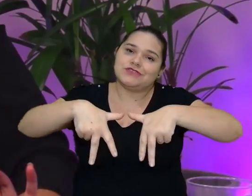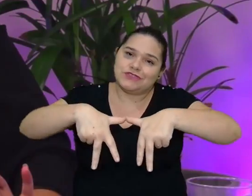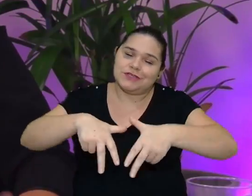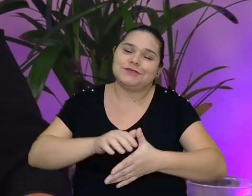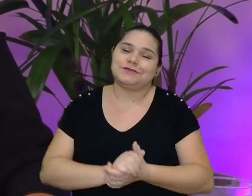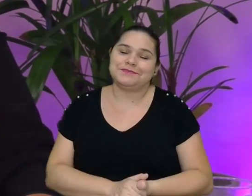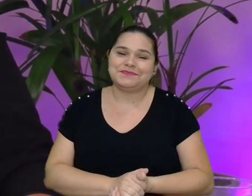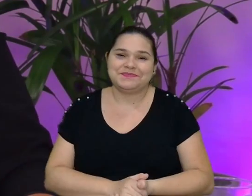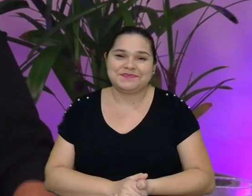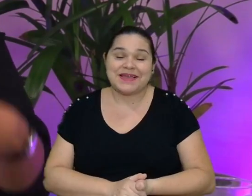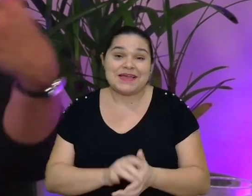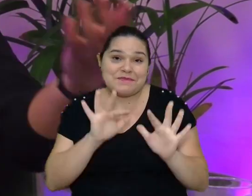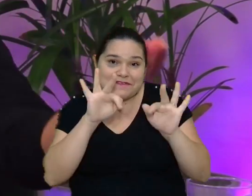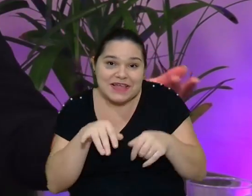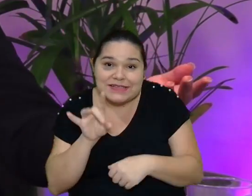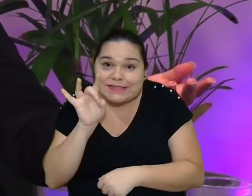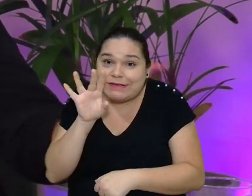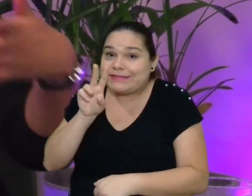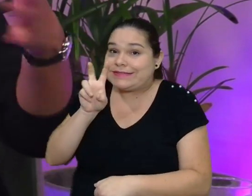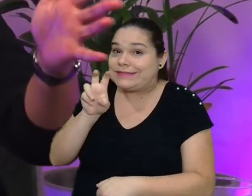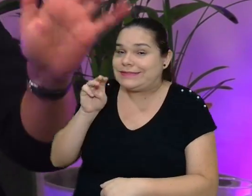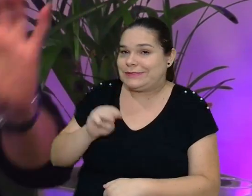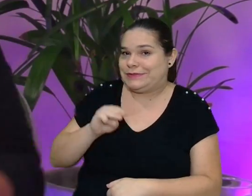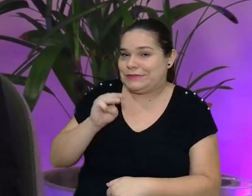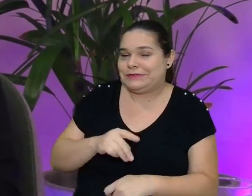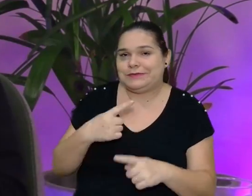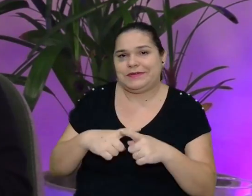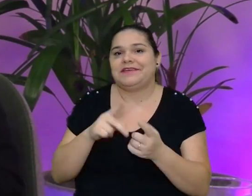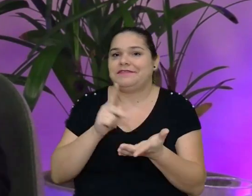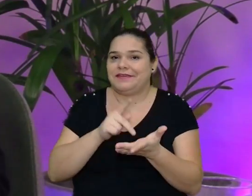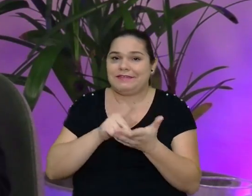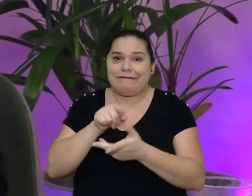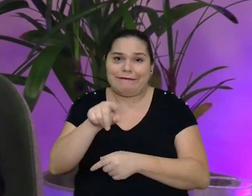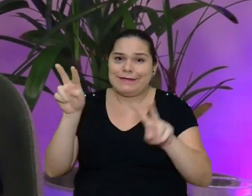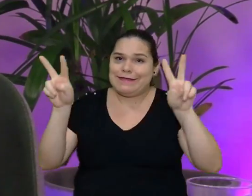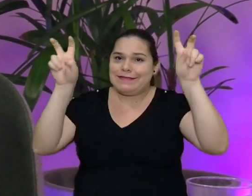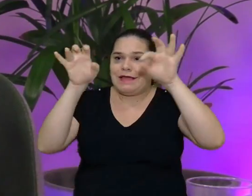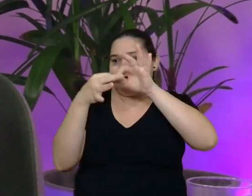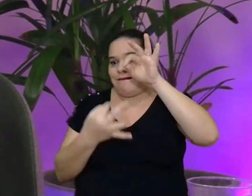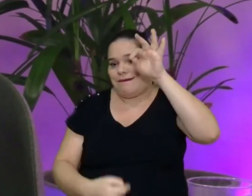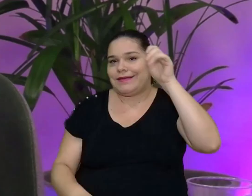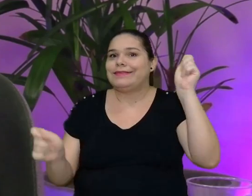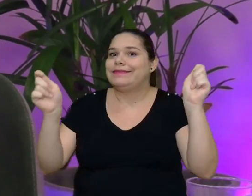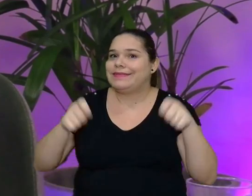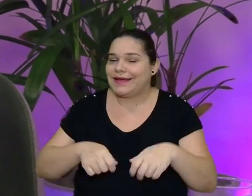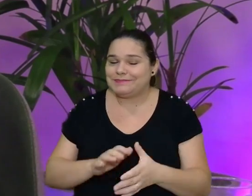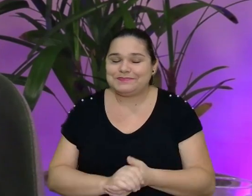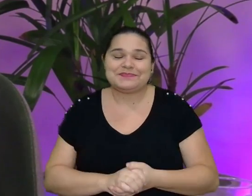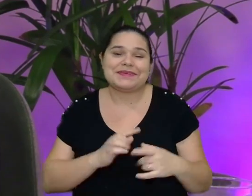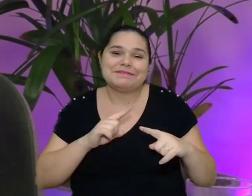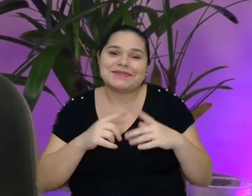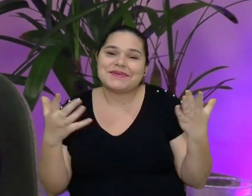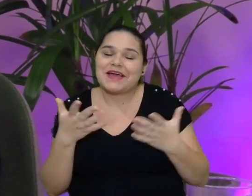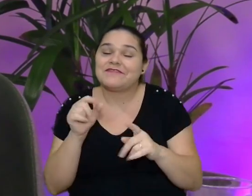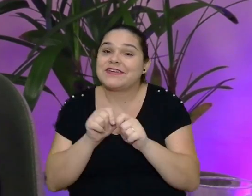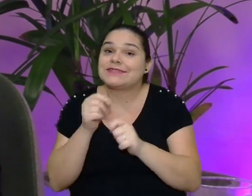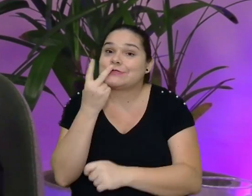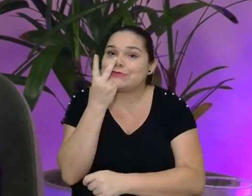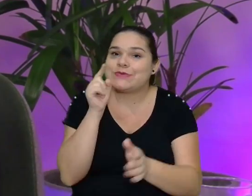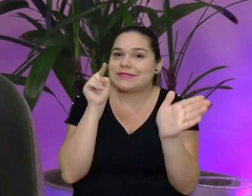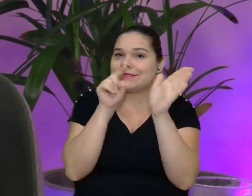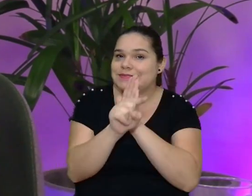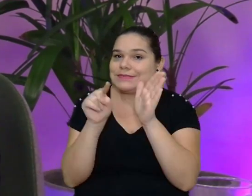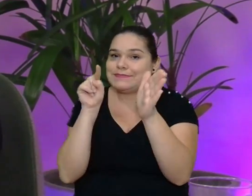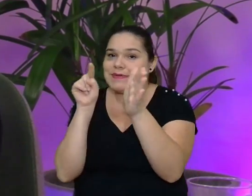gente tem só 5 minutinhos, a gente podia ficar conversando mais 50 minutos, mas eu queria fazer duas perguntas, né, para a Marina e para o